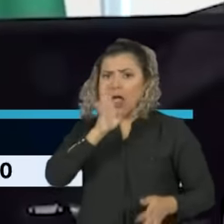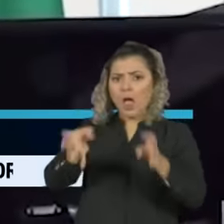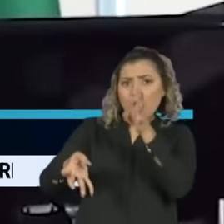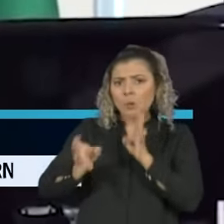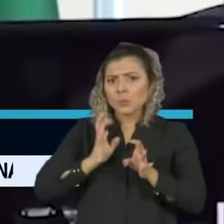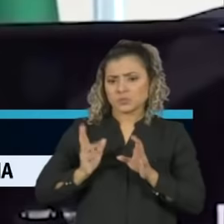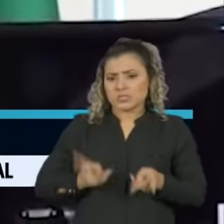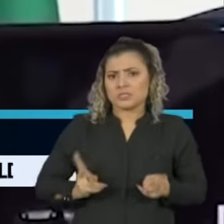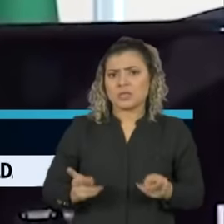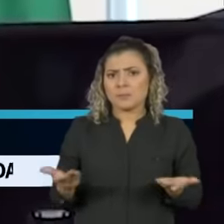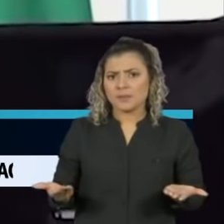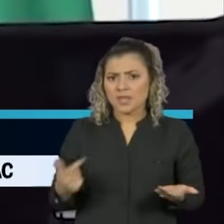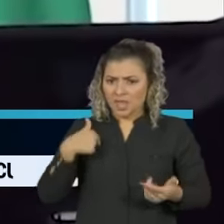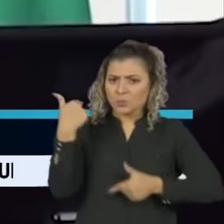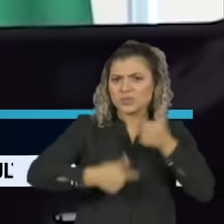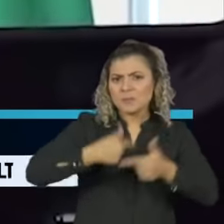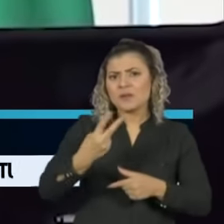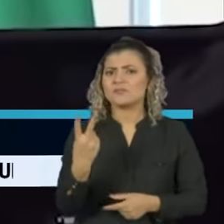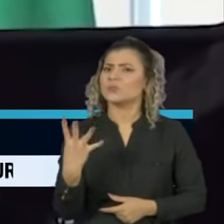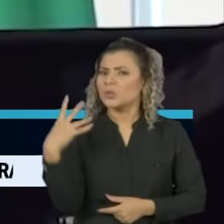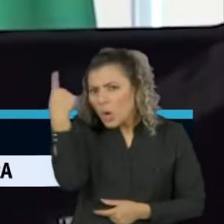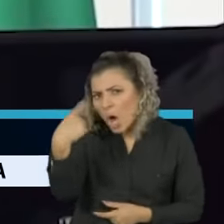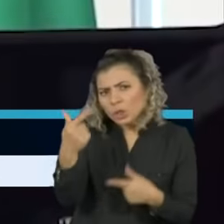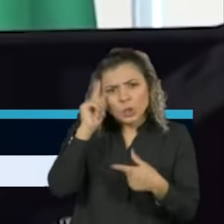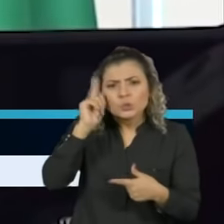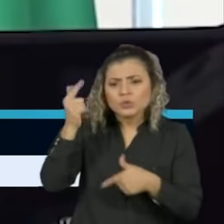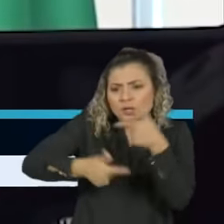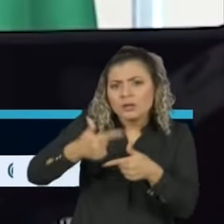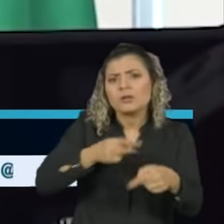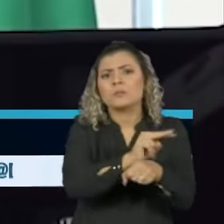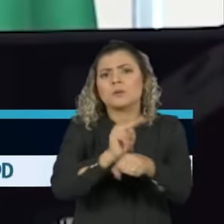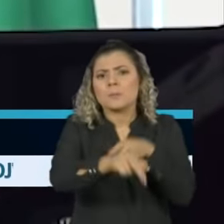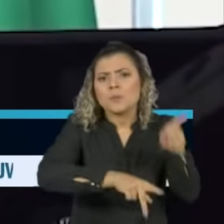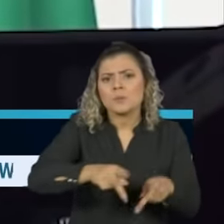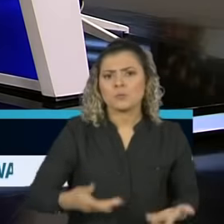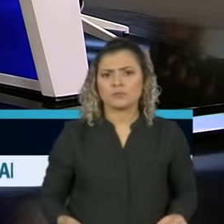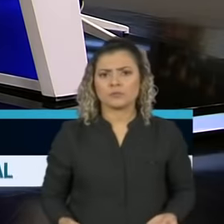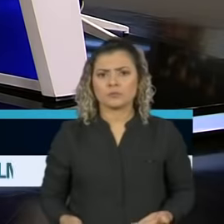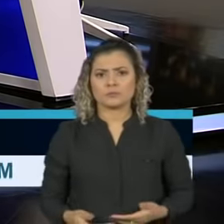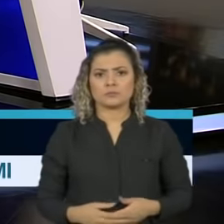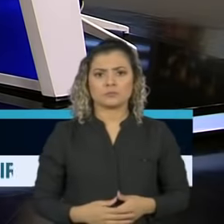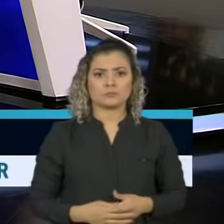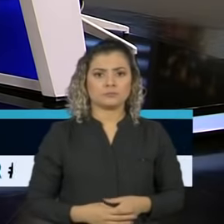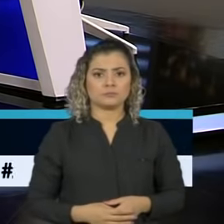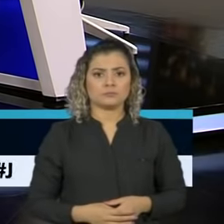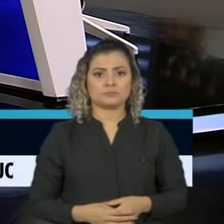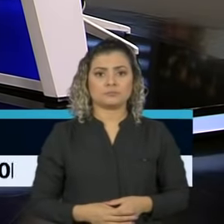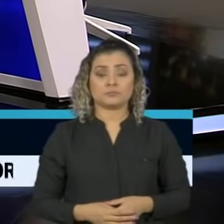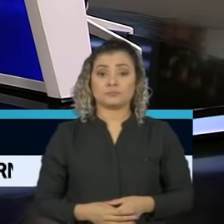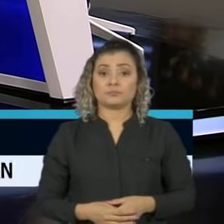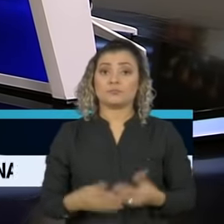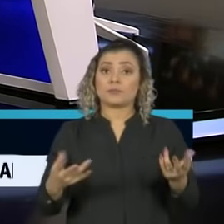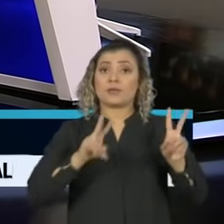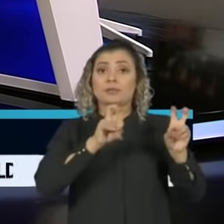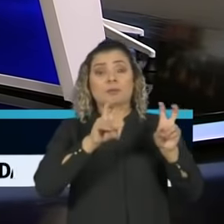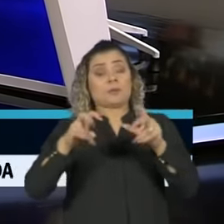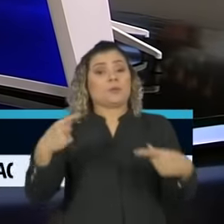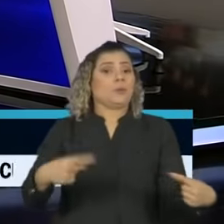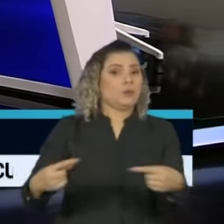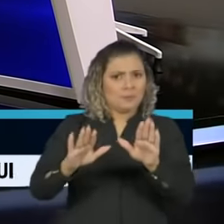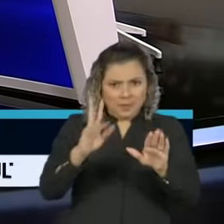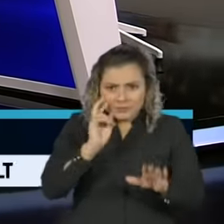esse presidente que trabalha 24 horas por dia para o bem do seu povo. Bom, a gente vai falar sobre muita coisa ainda, Pondé, mas